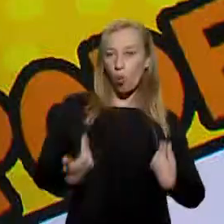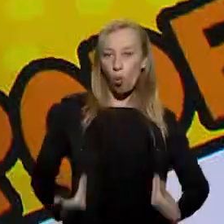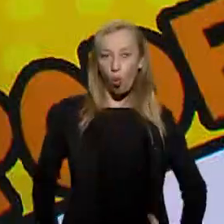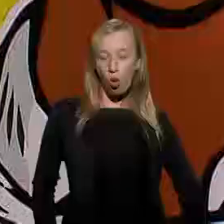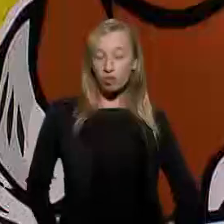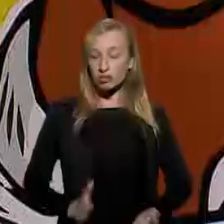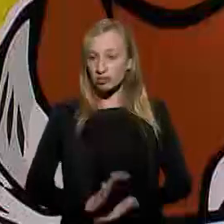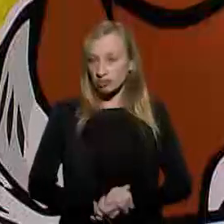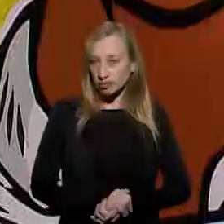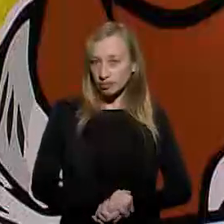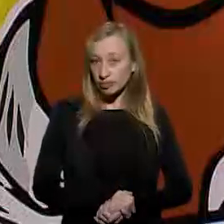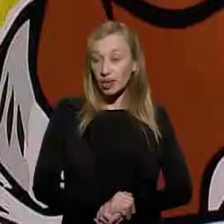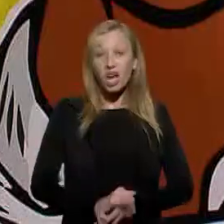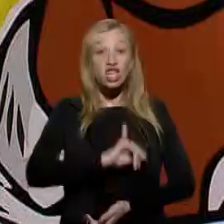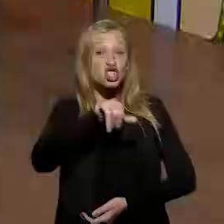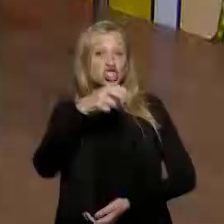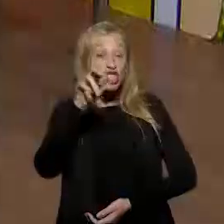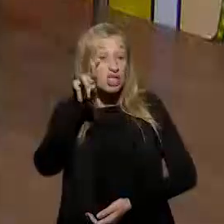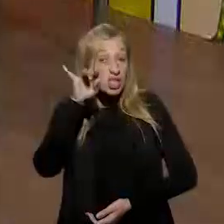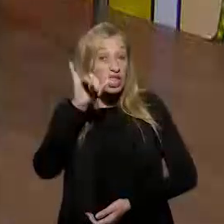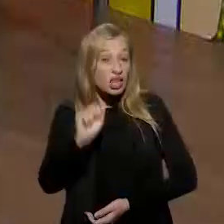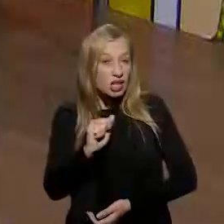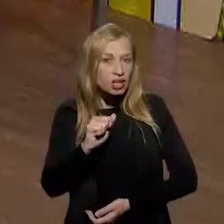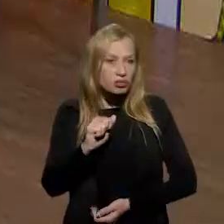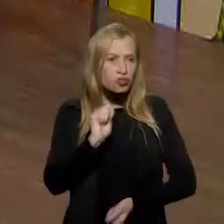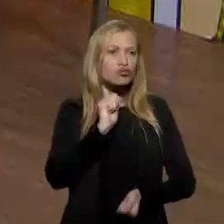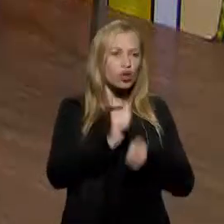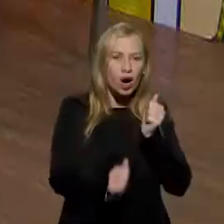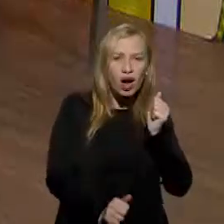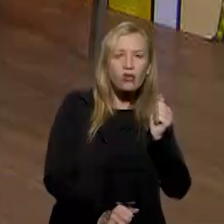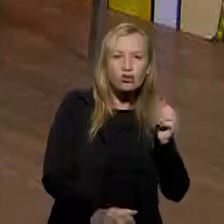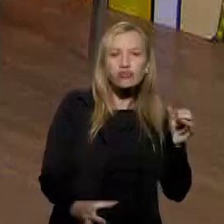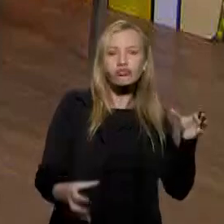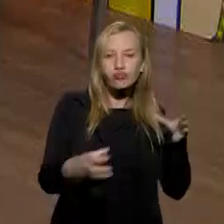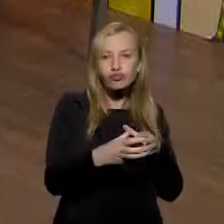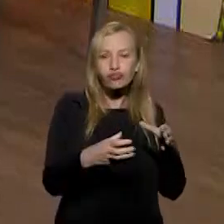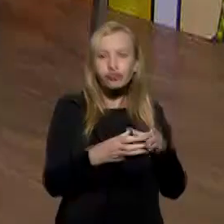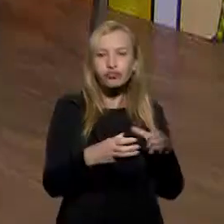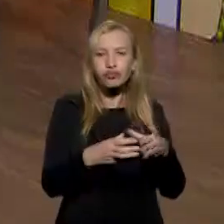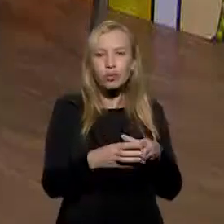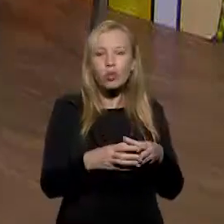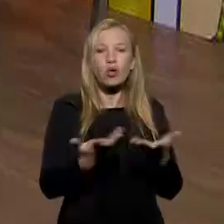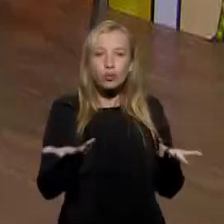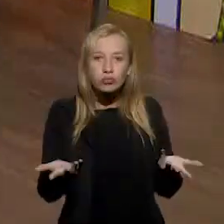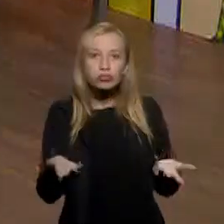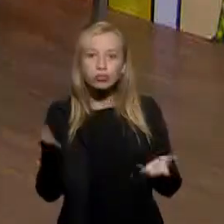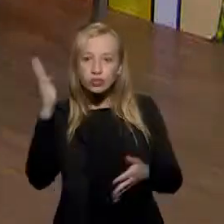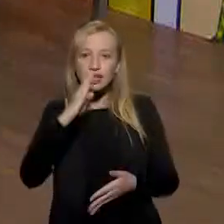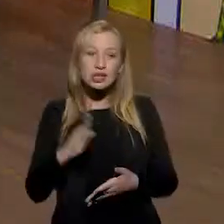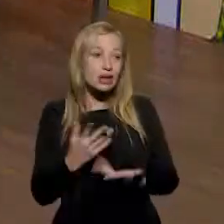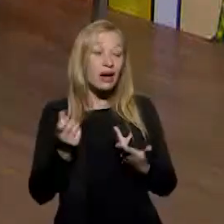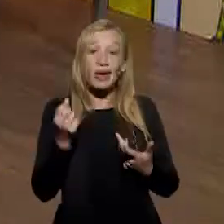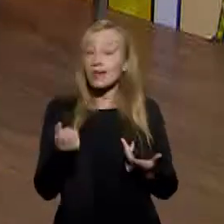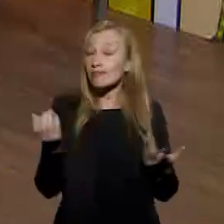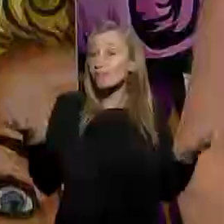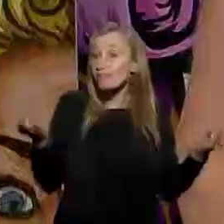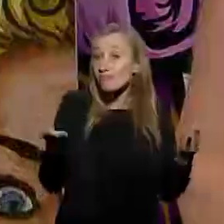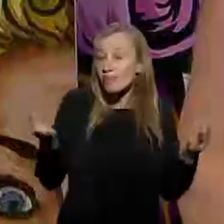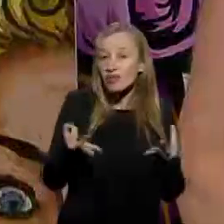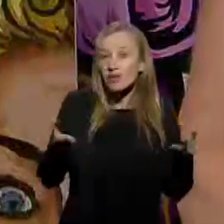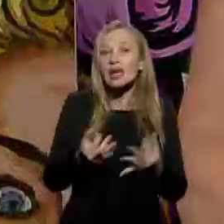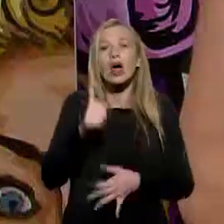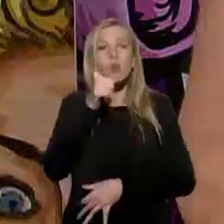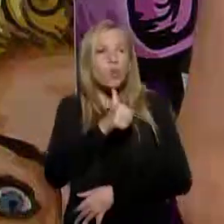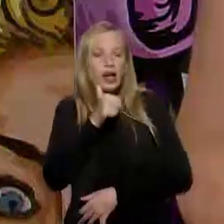corpo feminino veja se pode ea jandira jogava futebol num dos times pioneiros do brasil né isso isso é mais incrível é ou